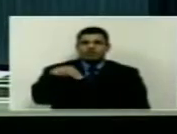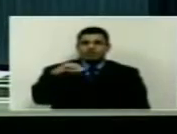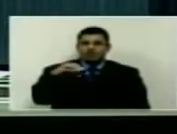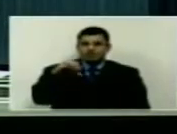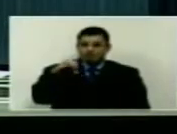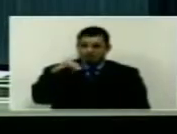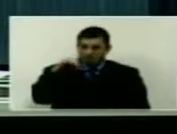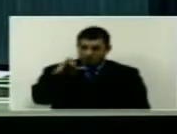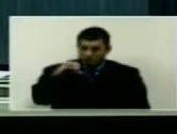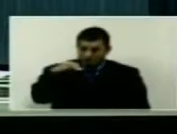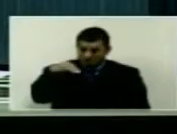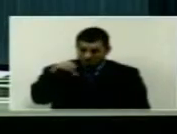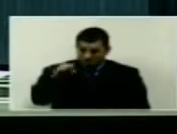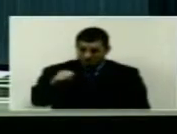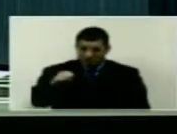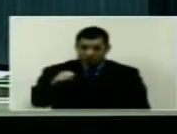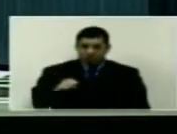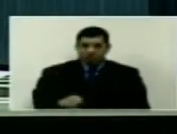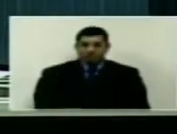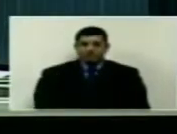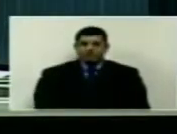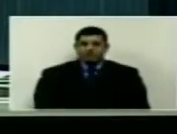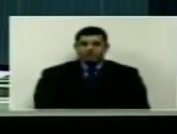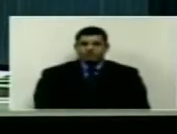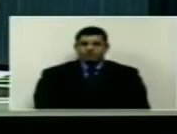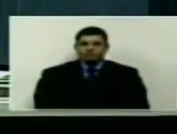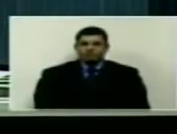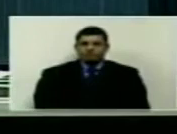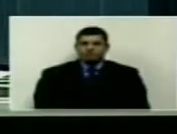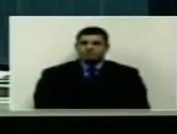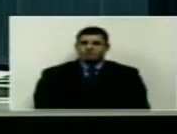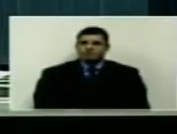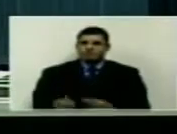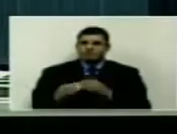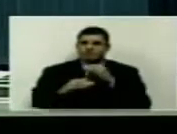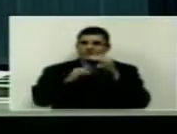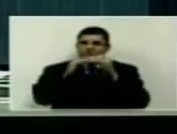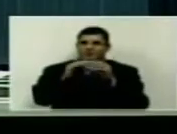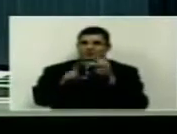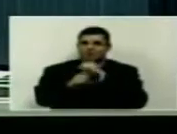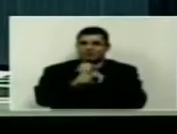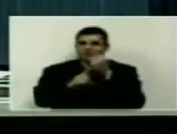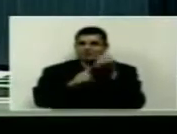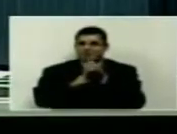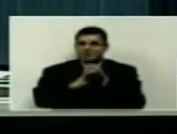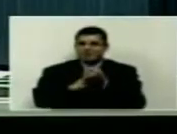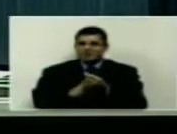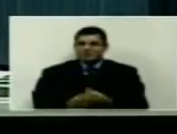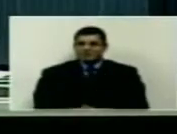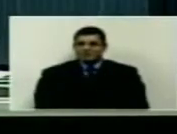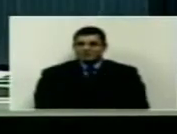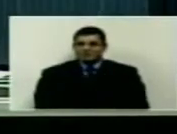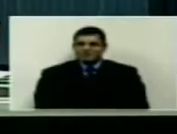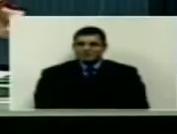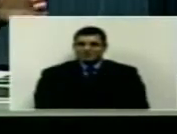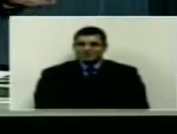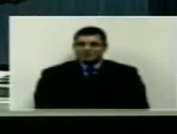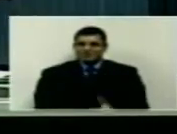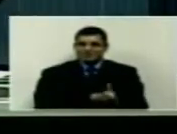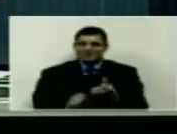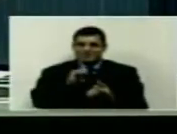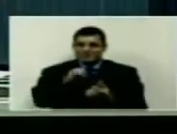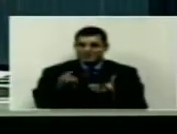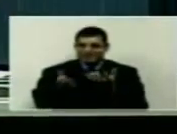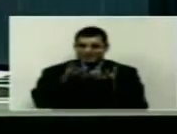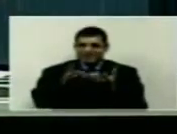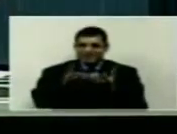Isso sinaliza, com o aumento do desemprego, para um aumento das demandas sociais. Se você